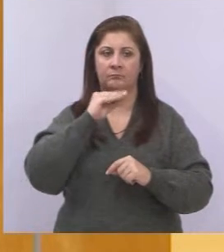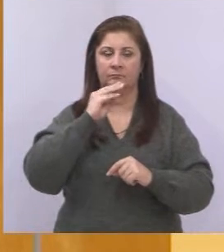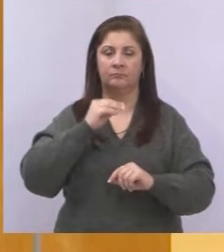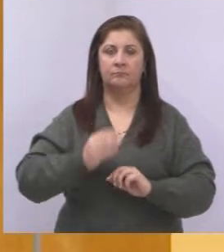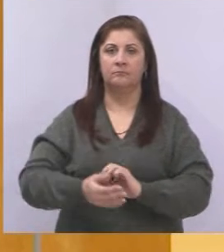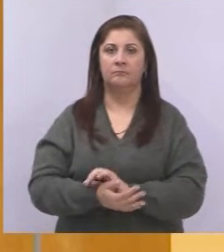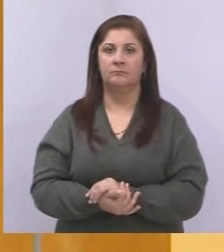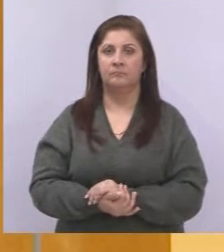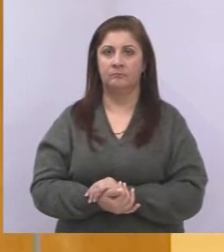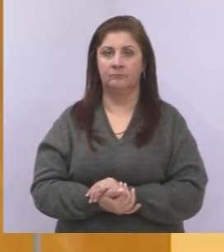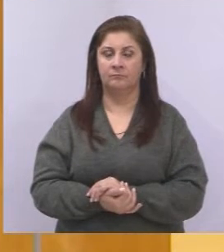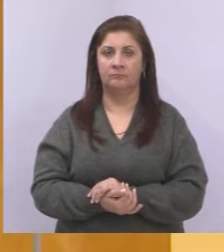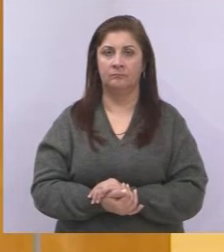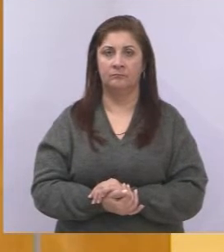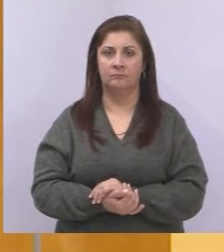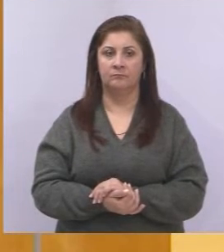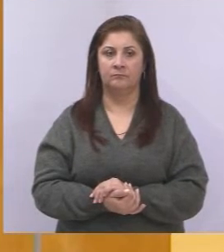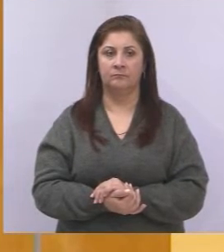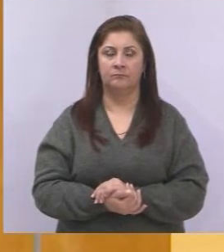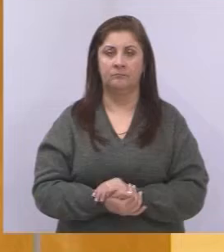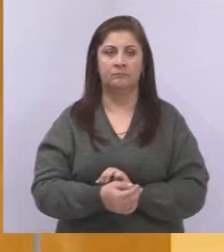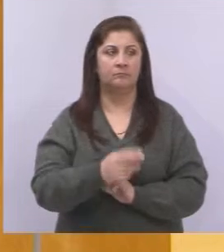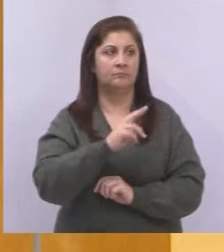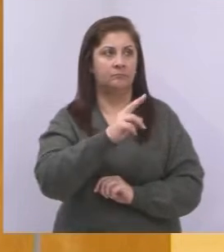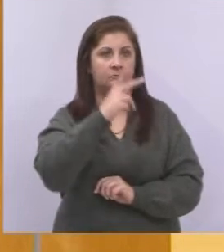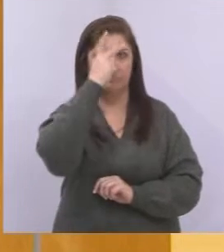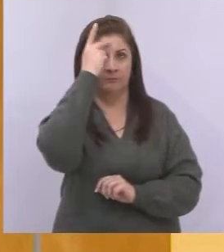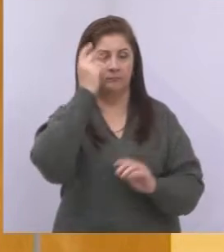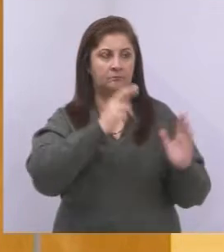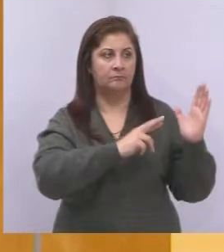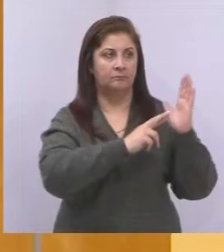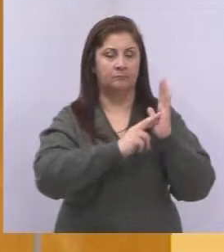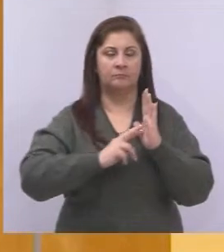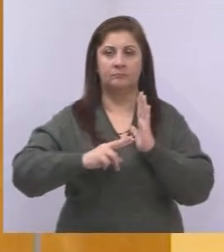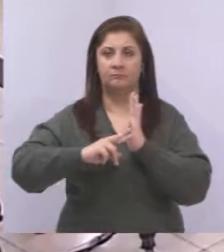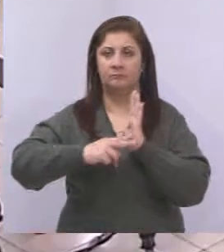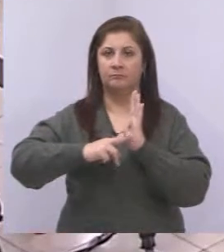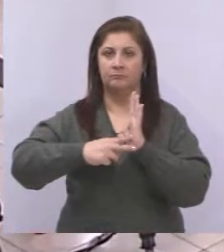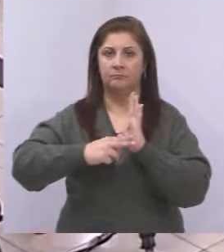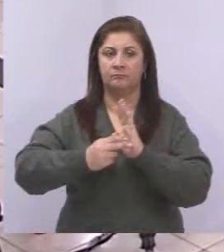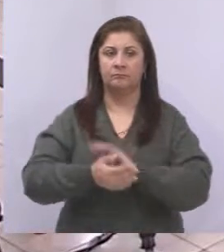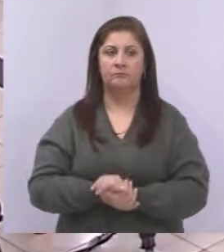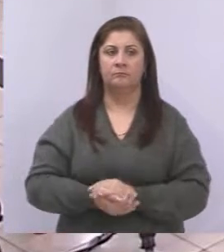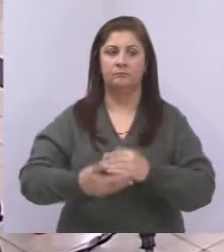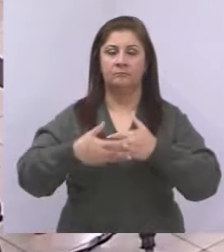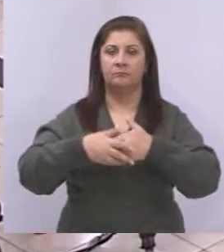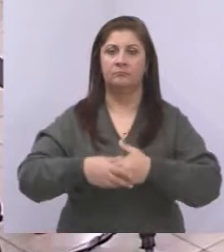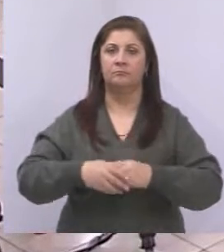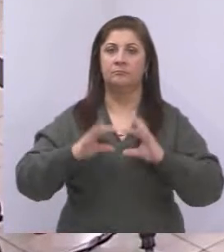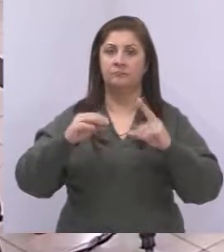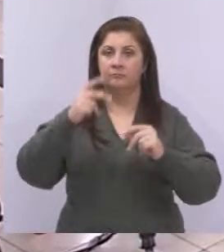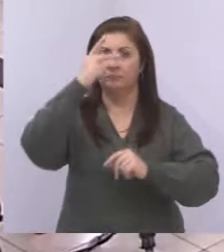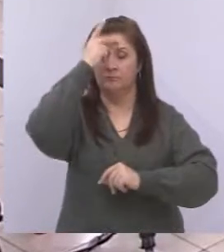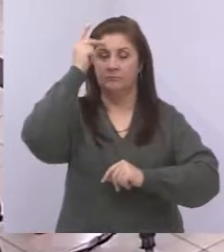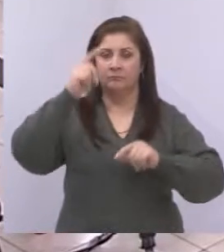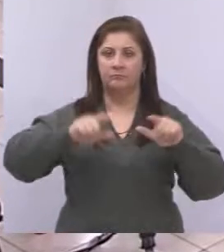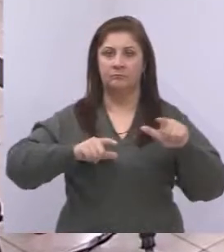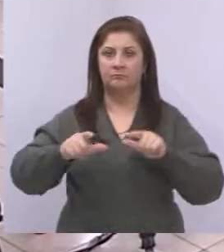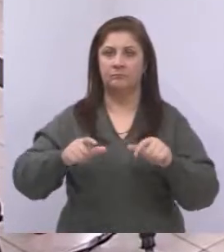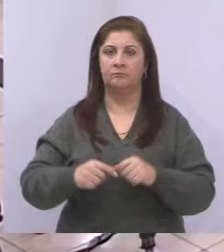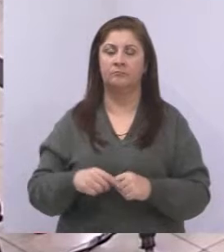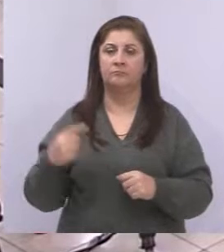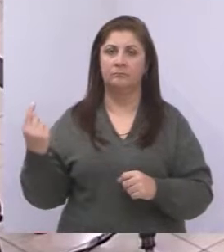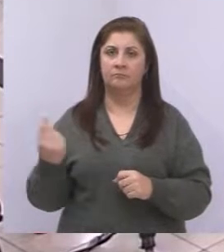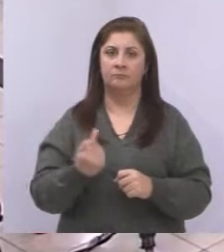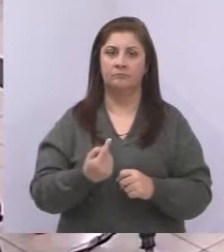casa. Em nome do Willi e da Daniele, representantes do sindicato, cumprimentar os trabalhadores que estiveram conosco